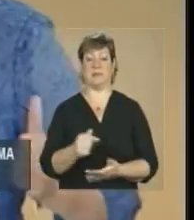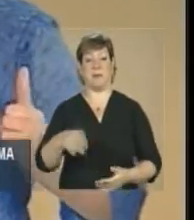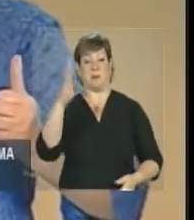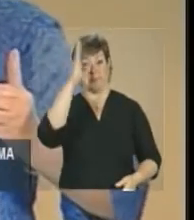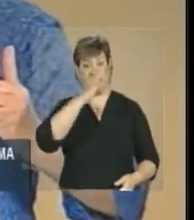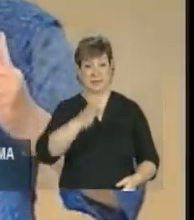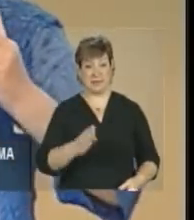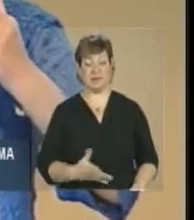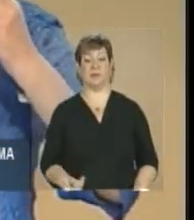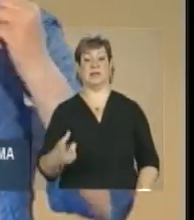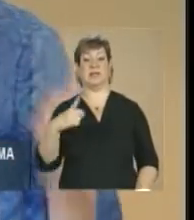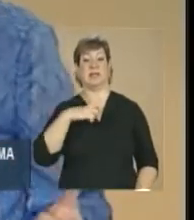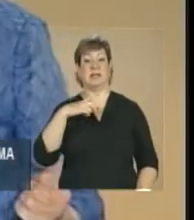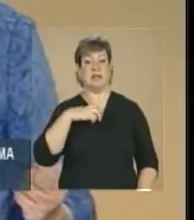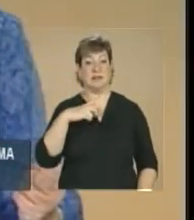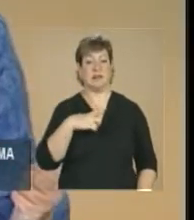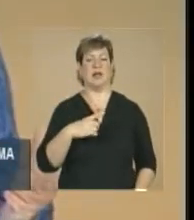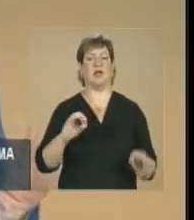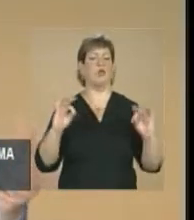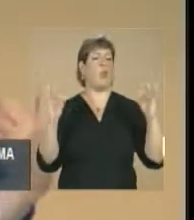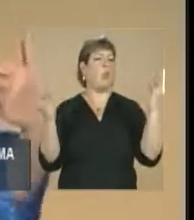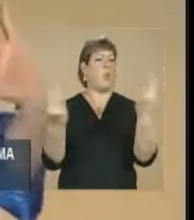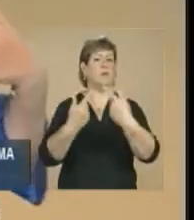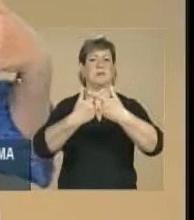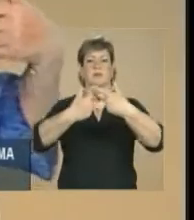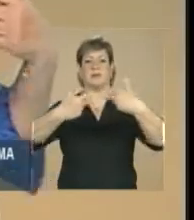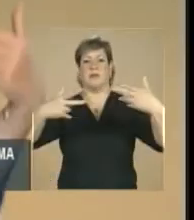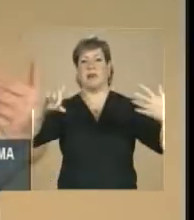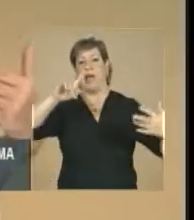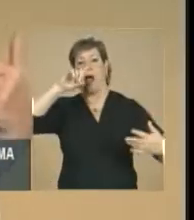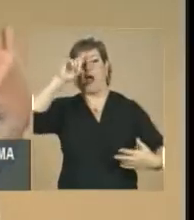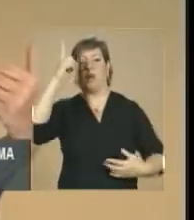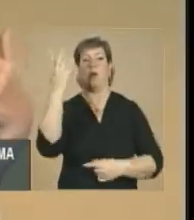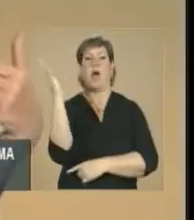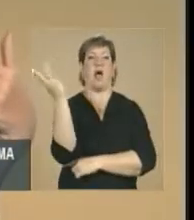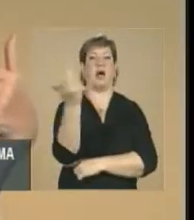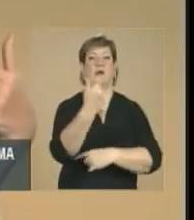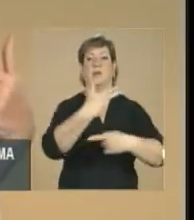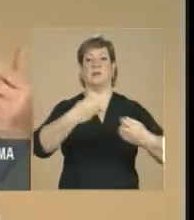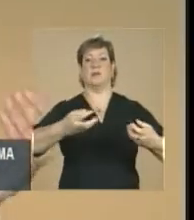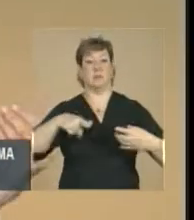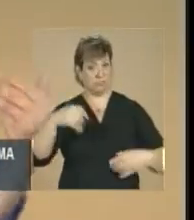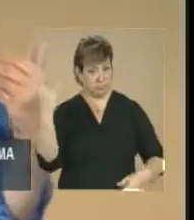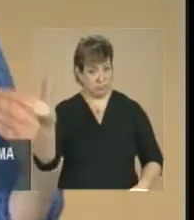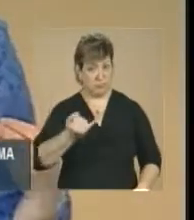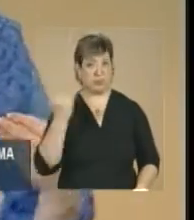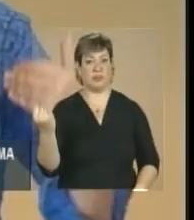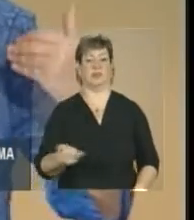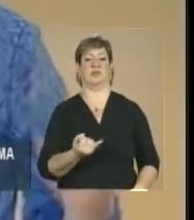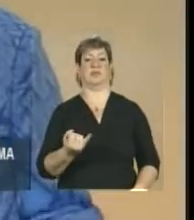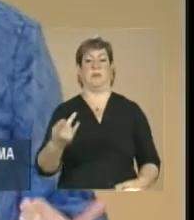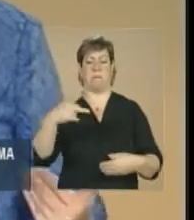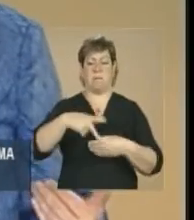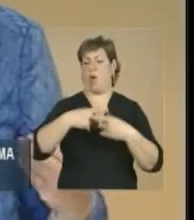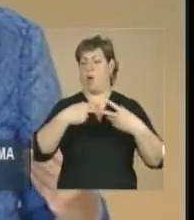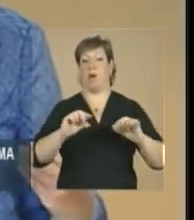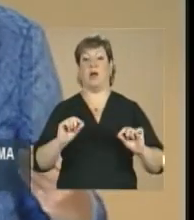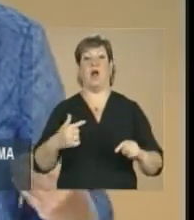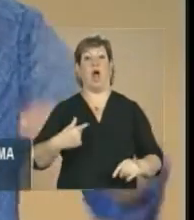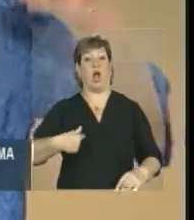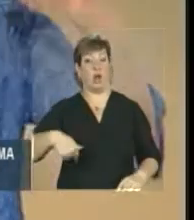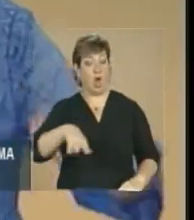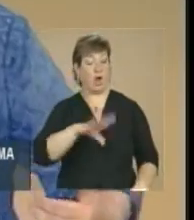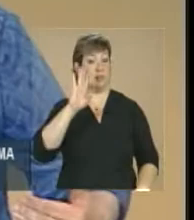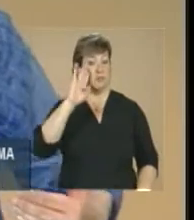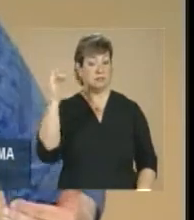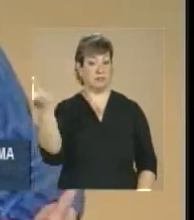ter todas essas riquezas naturais, que vão ser muito importantes para nós, nosso grande investimento